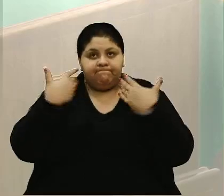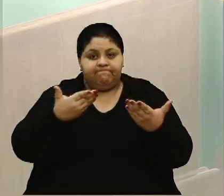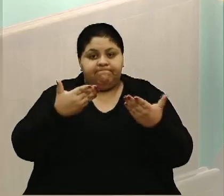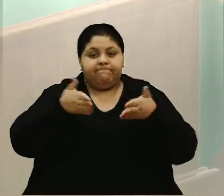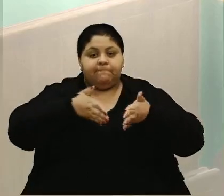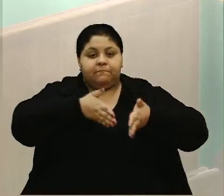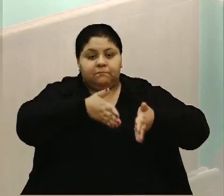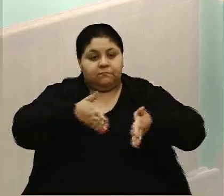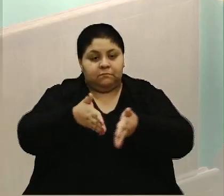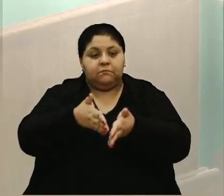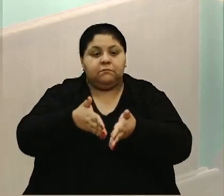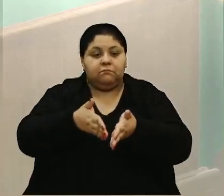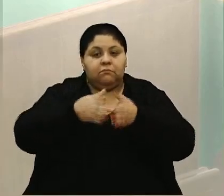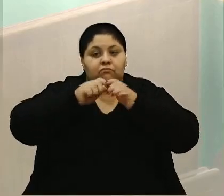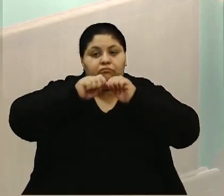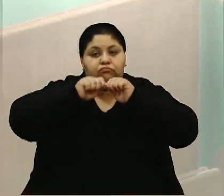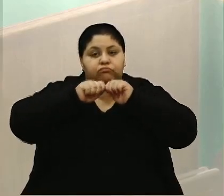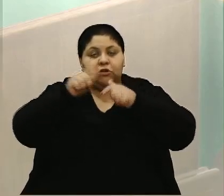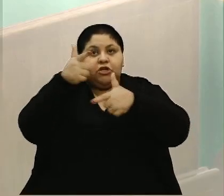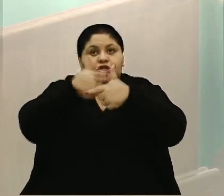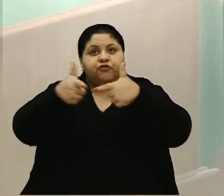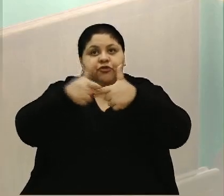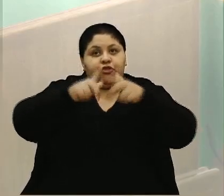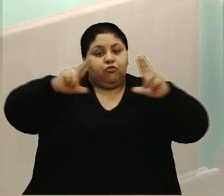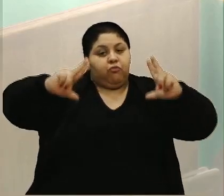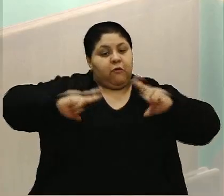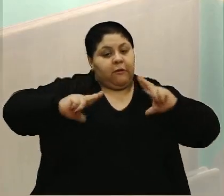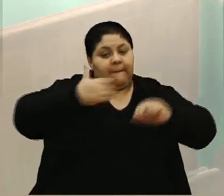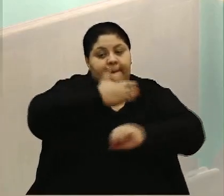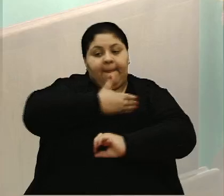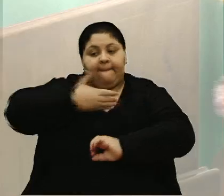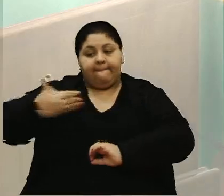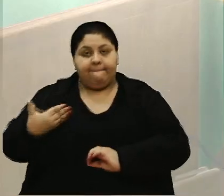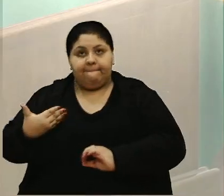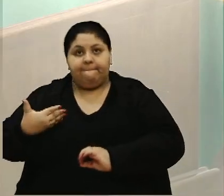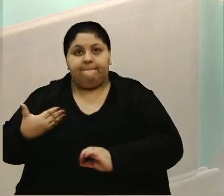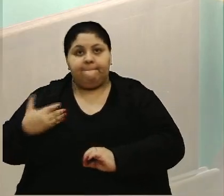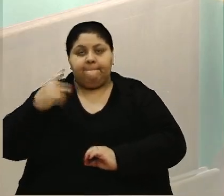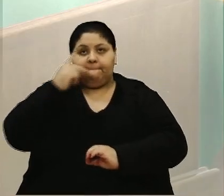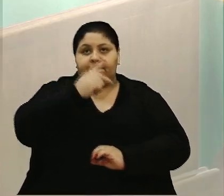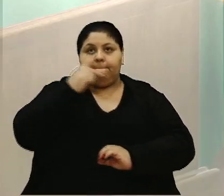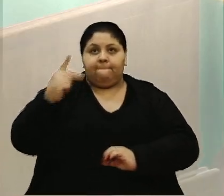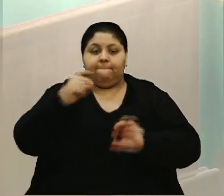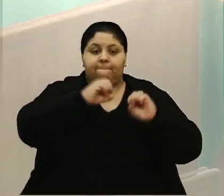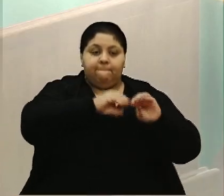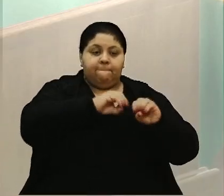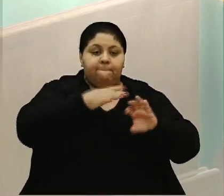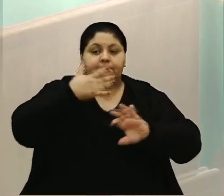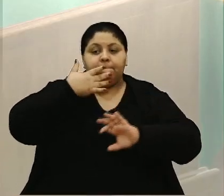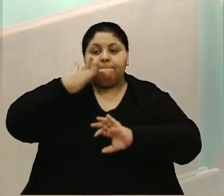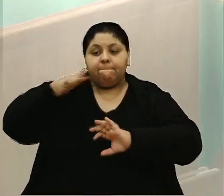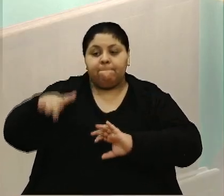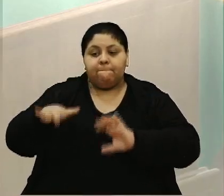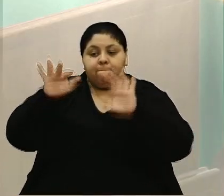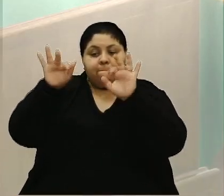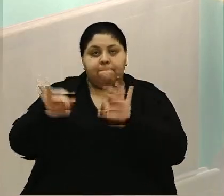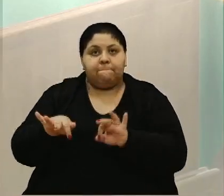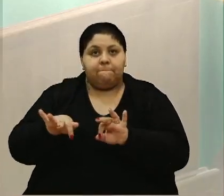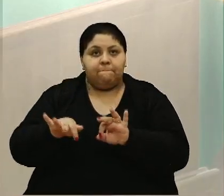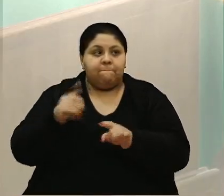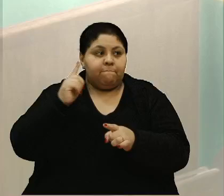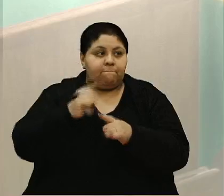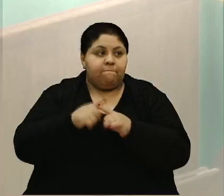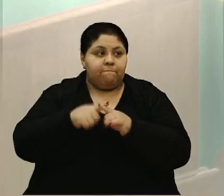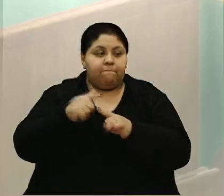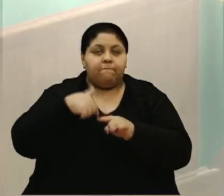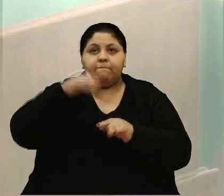mesmo compartilhadas. Compartilhadas até que a PPP da educação infantil seja concretizada, porque tenho